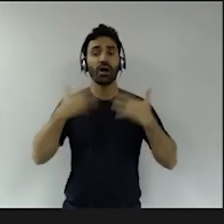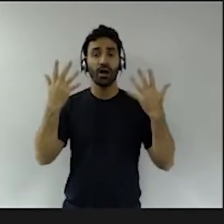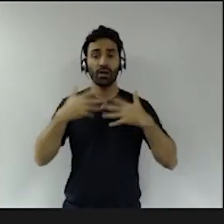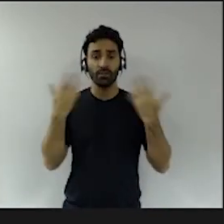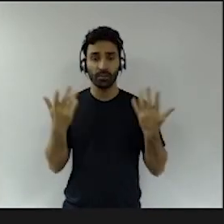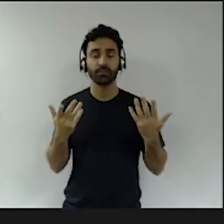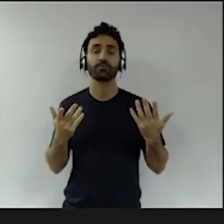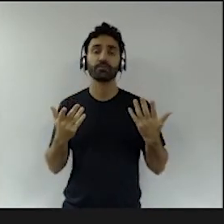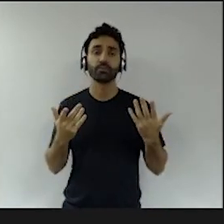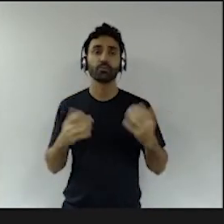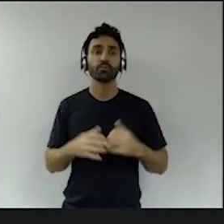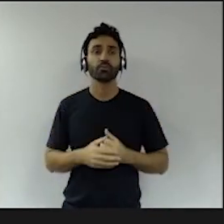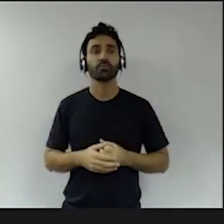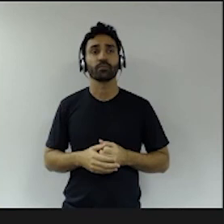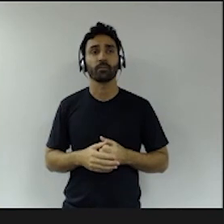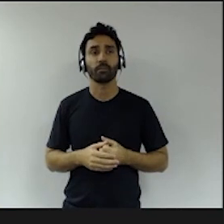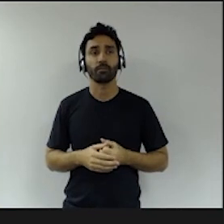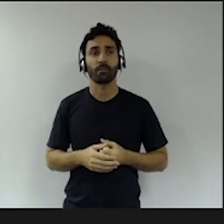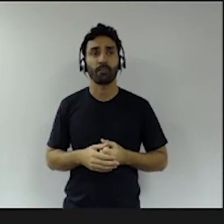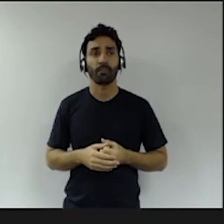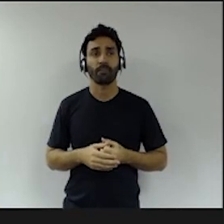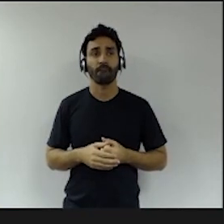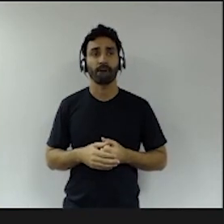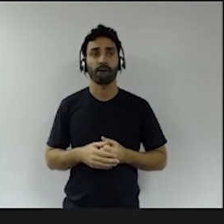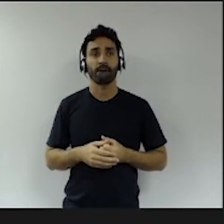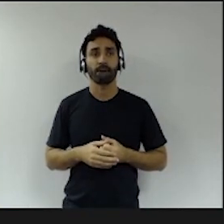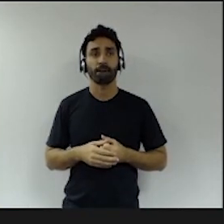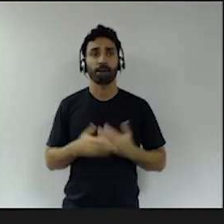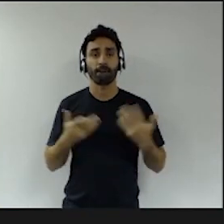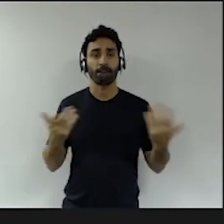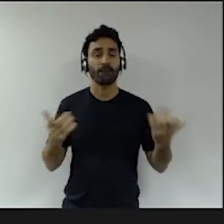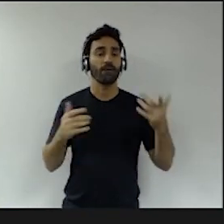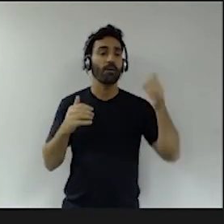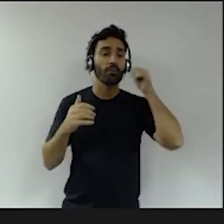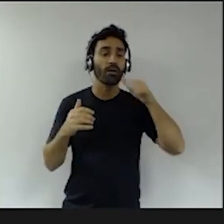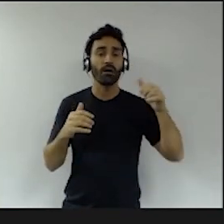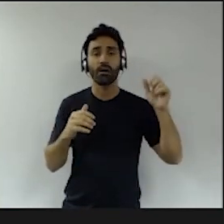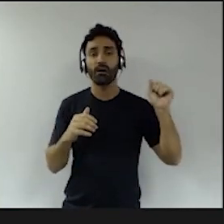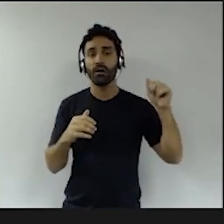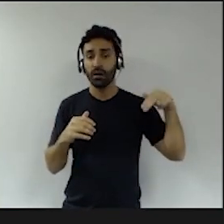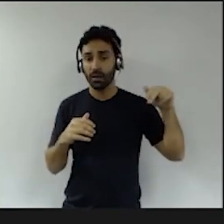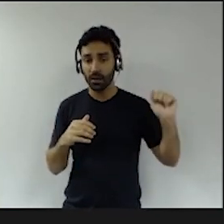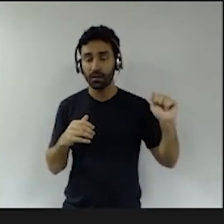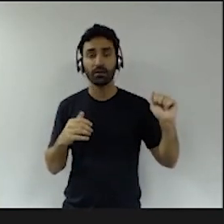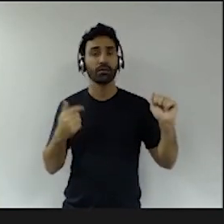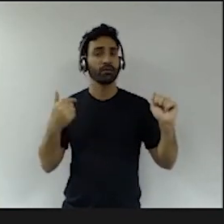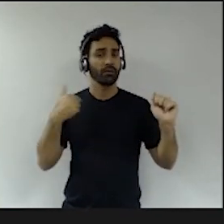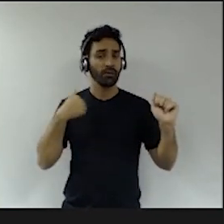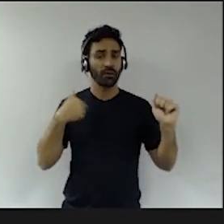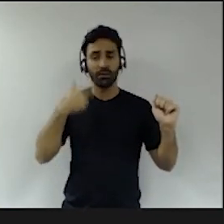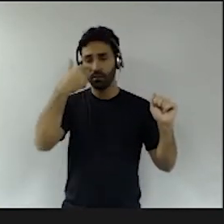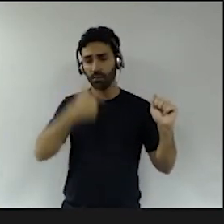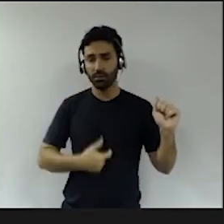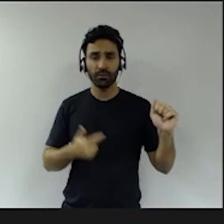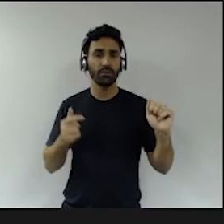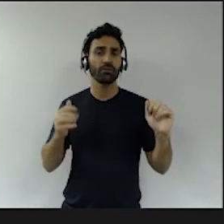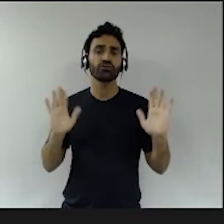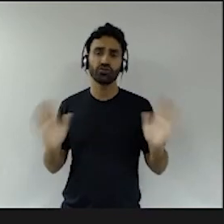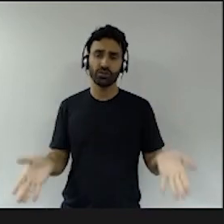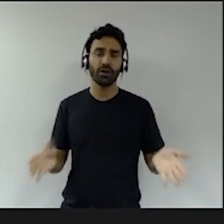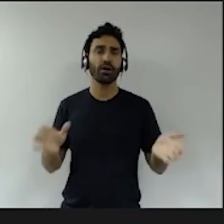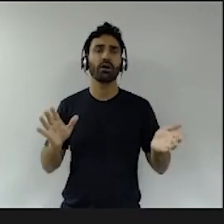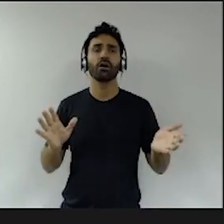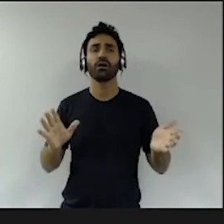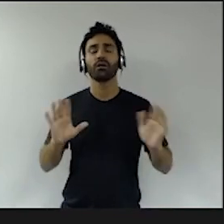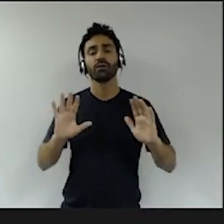a depender do controle aí da nossa querida Ana, que é a minha função, estou dando por encerrado o